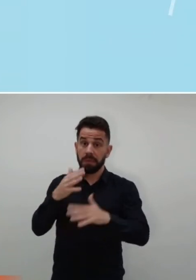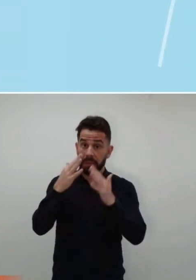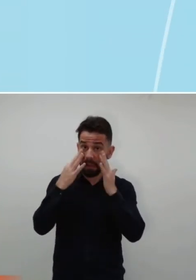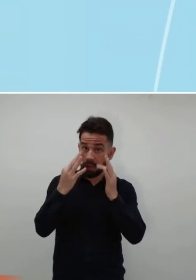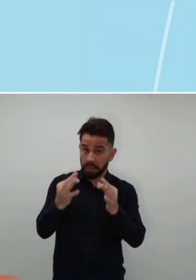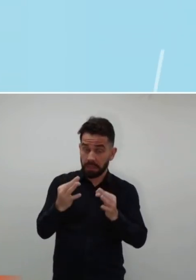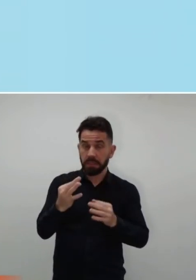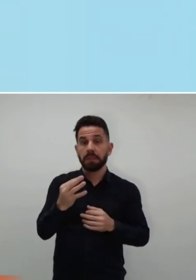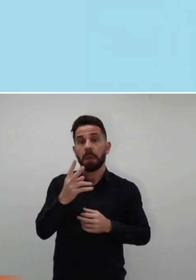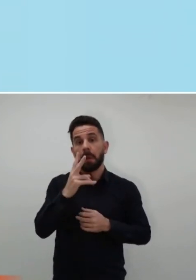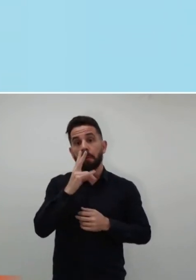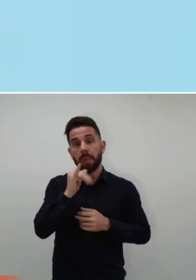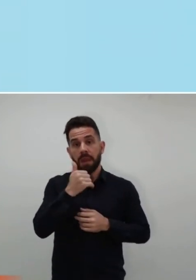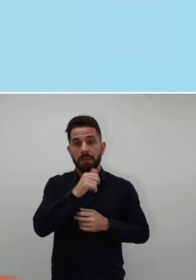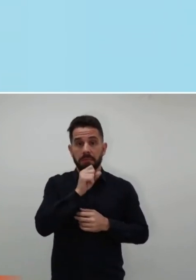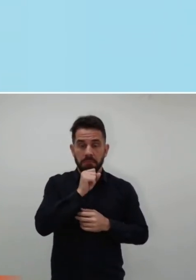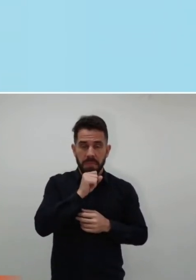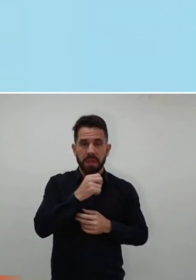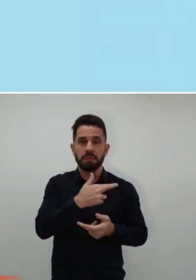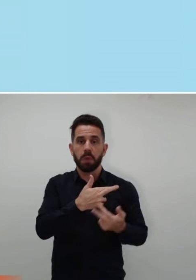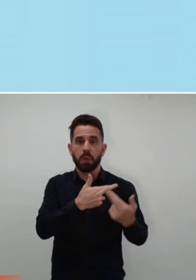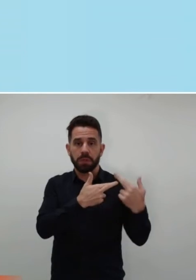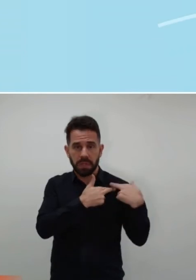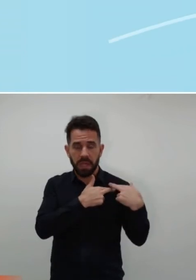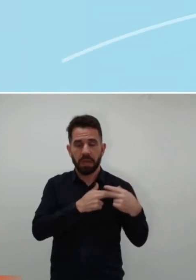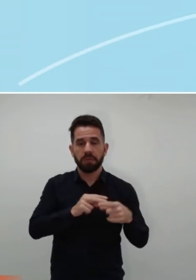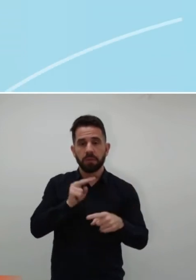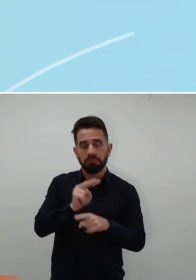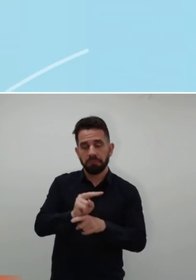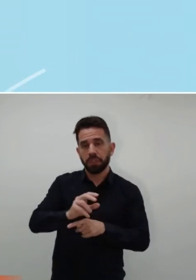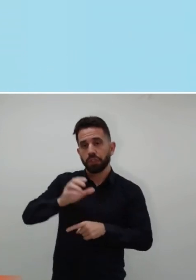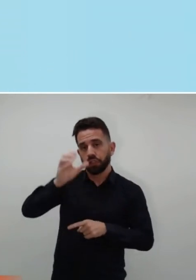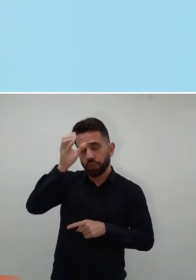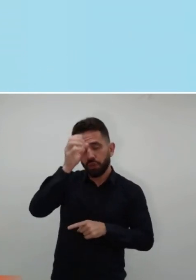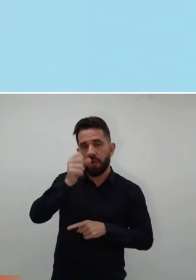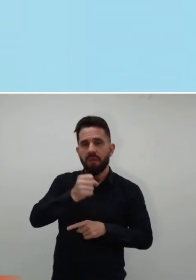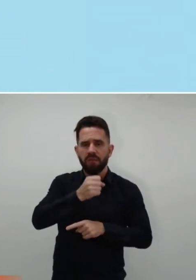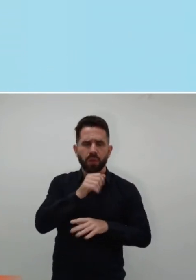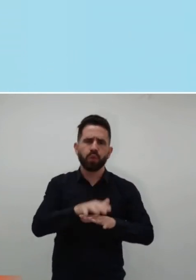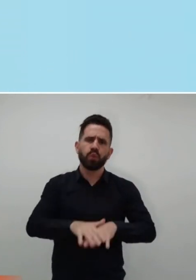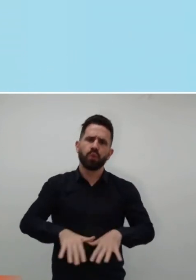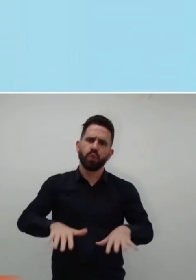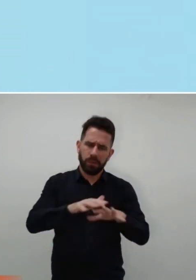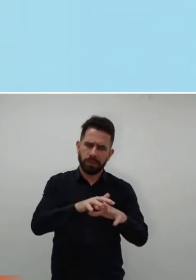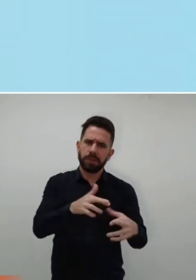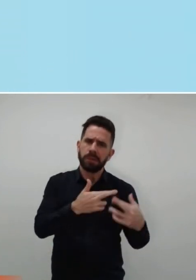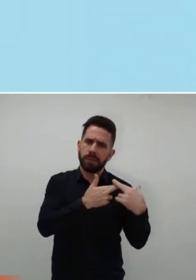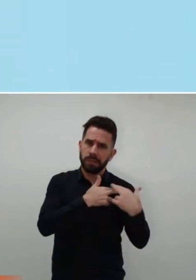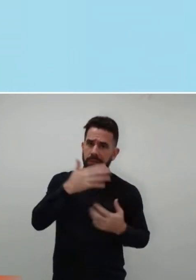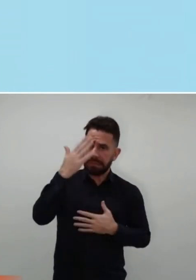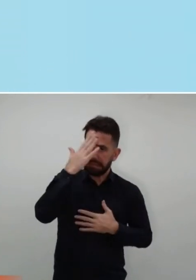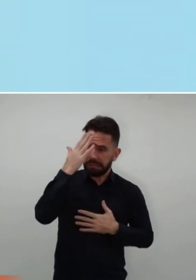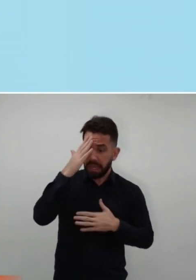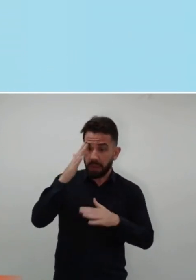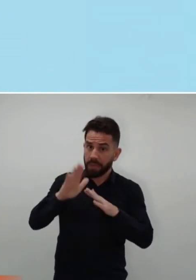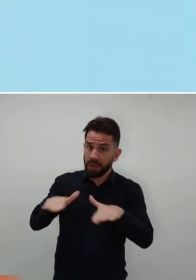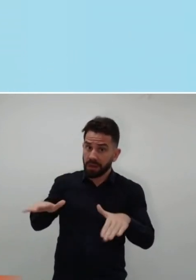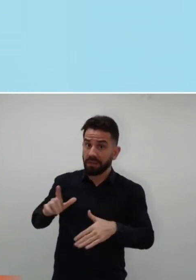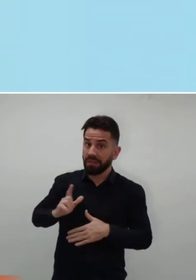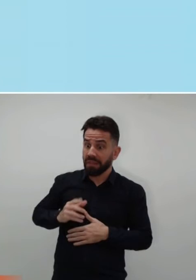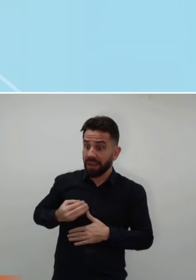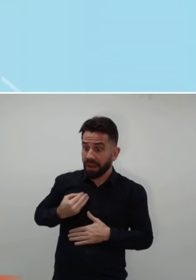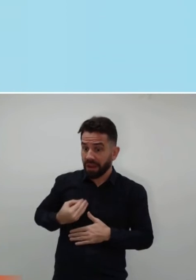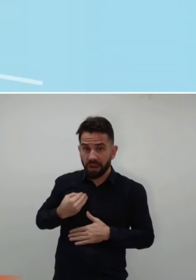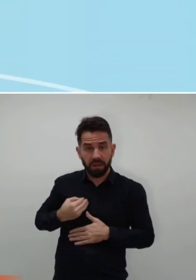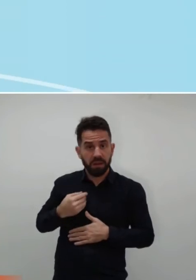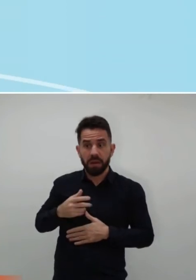pais responsáveis, tios, avós, todo mundo que sabe que tem uma criança em casa que ainda não foi